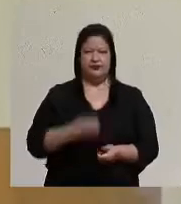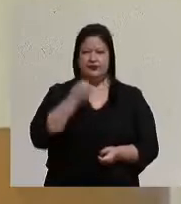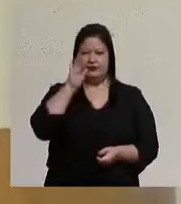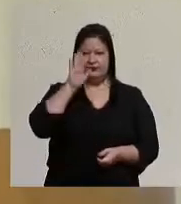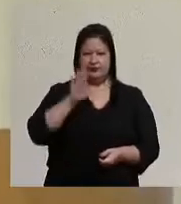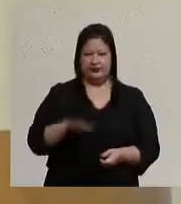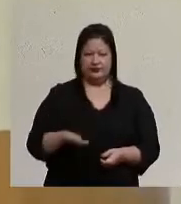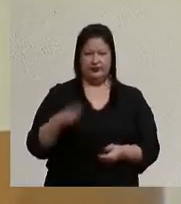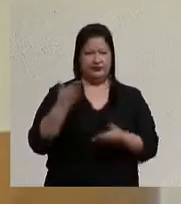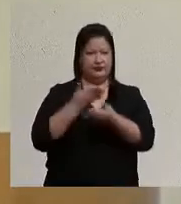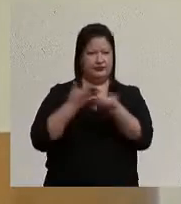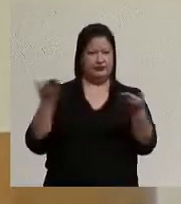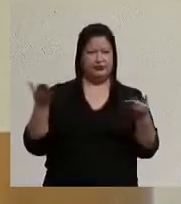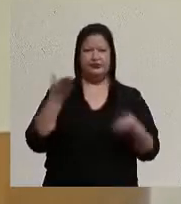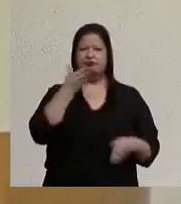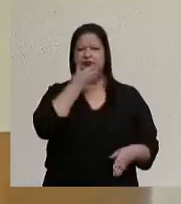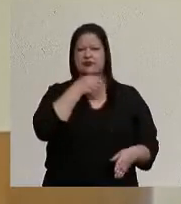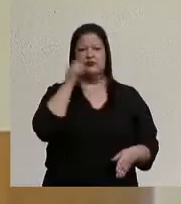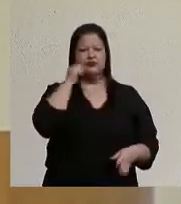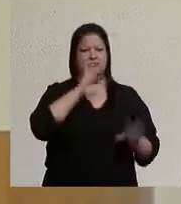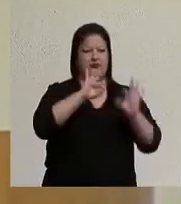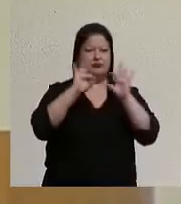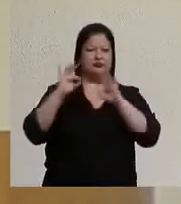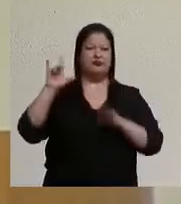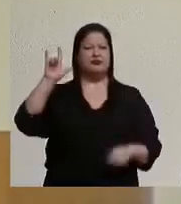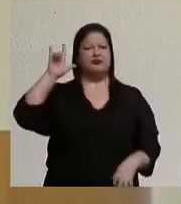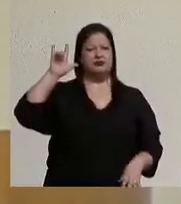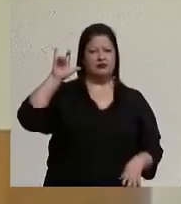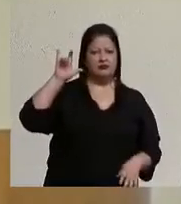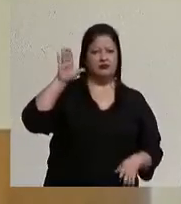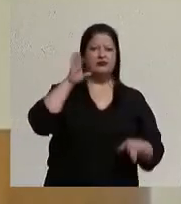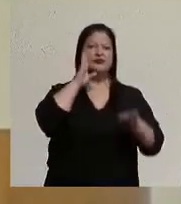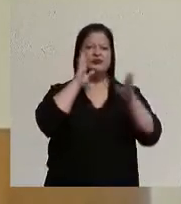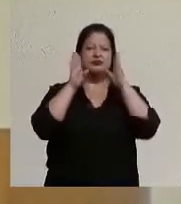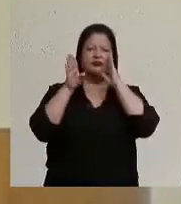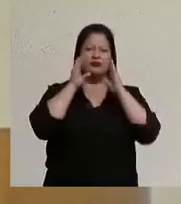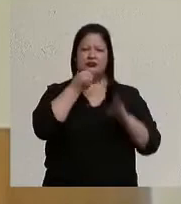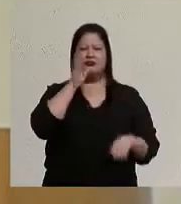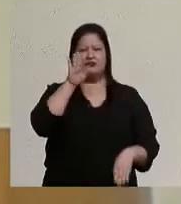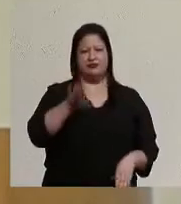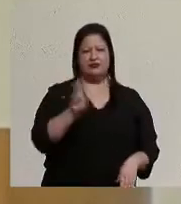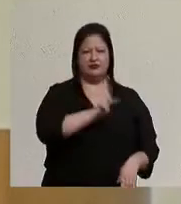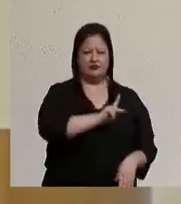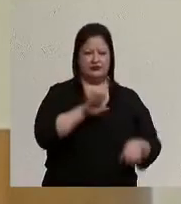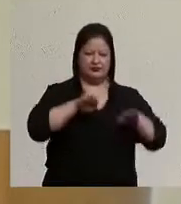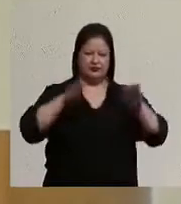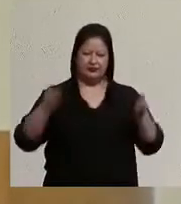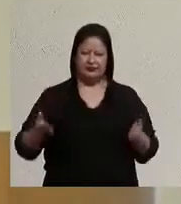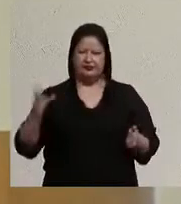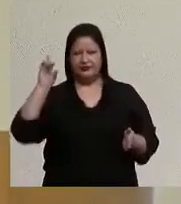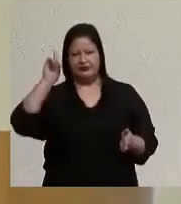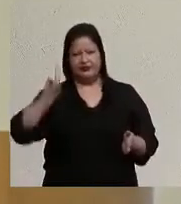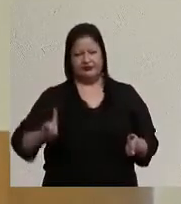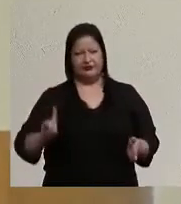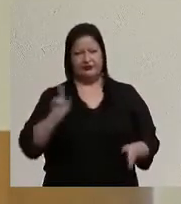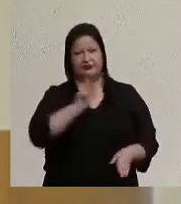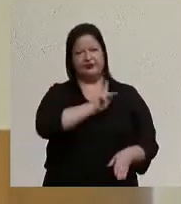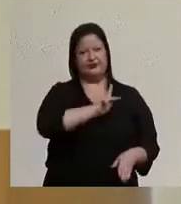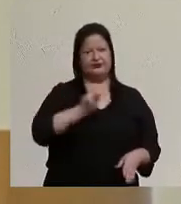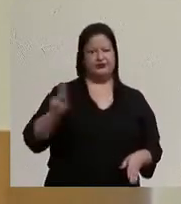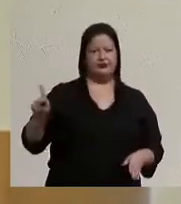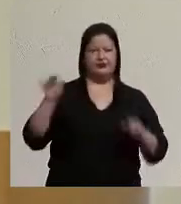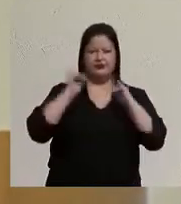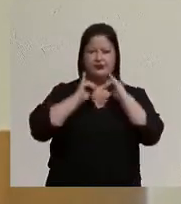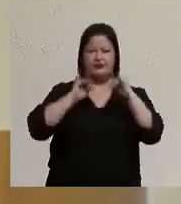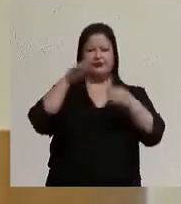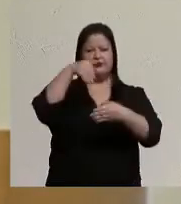Boa tarde a todos e a todas que minha assistente pelo Instagram no Facebook boa tarde Presidente mesa da diretora Presidente eu vim aqui